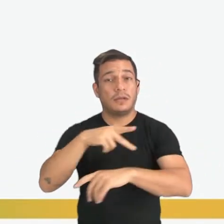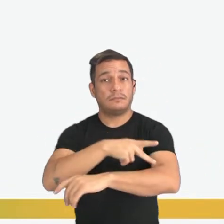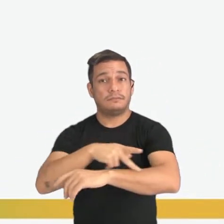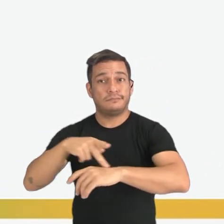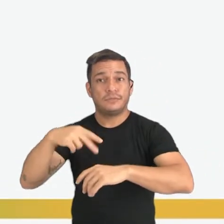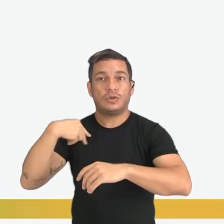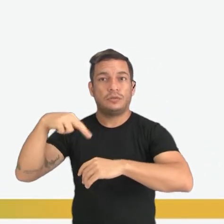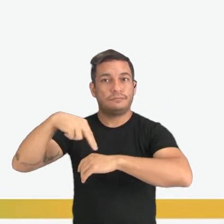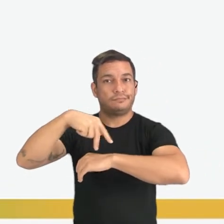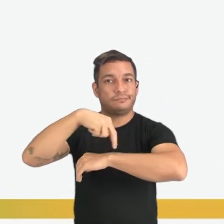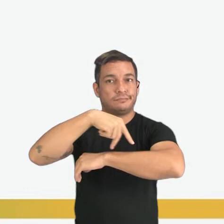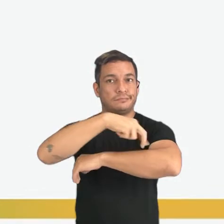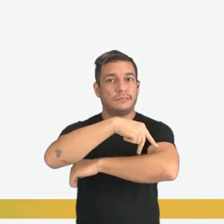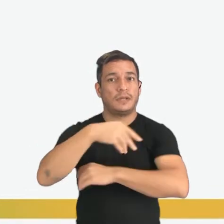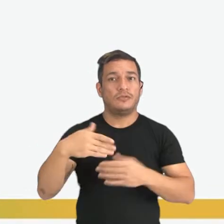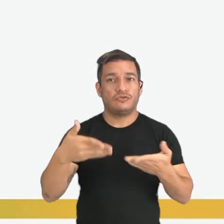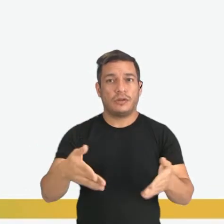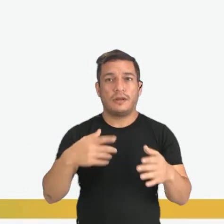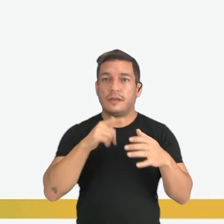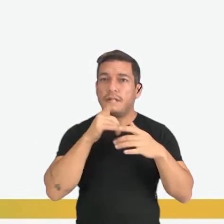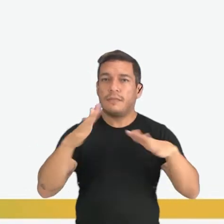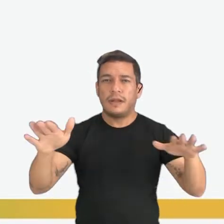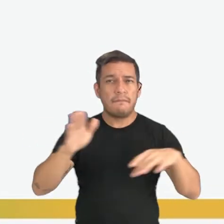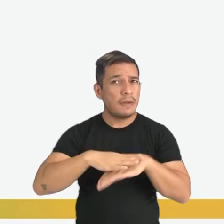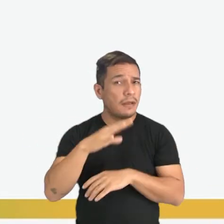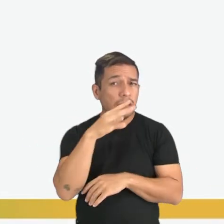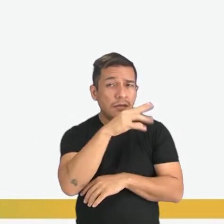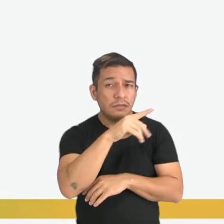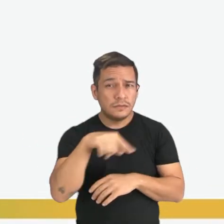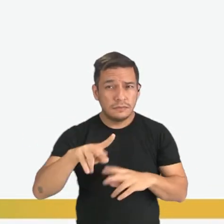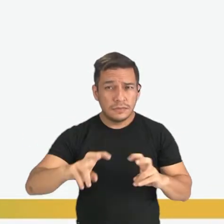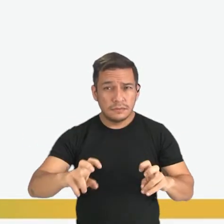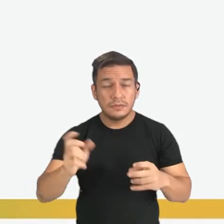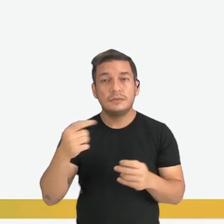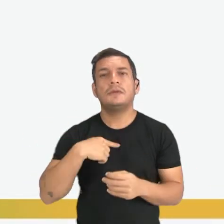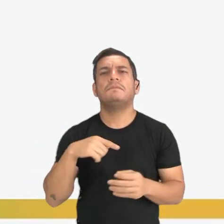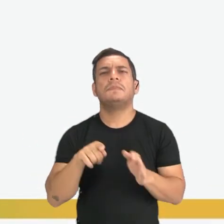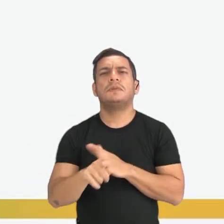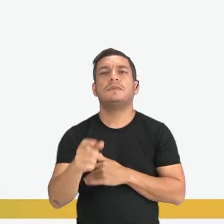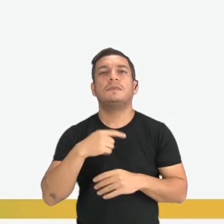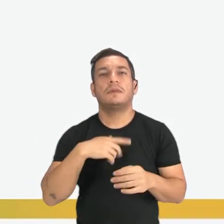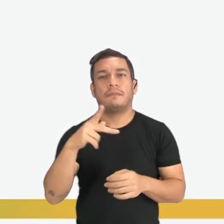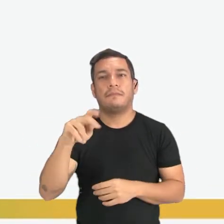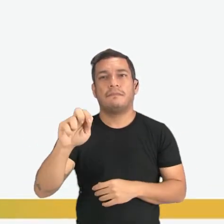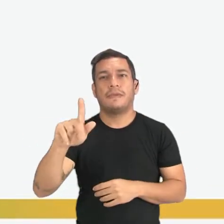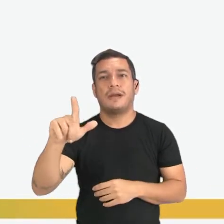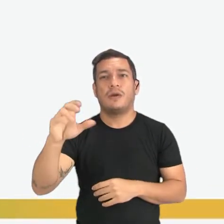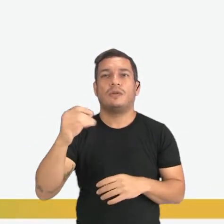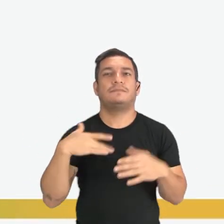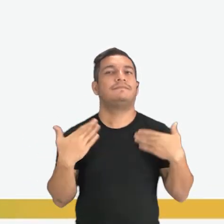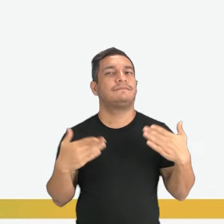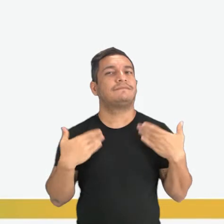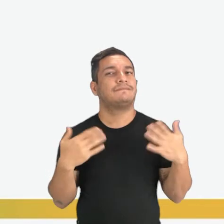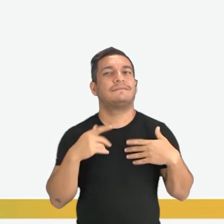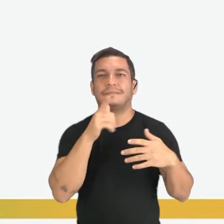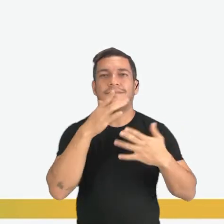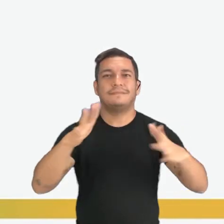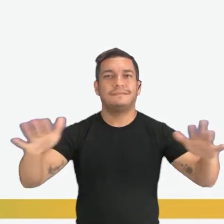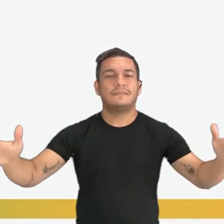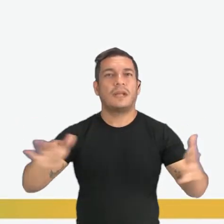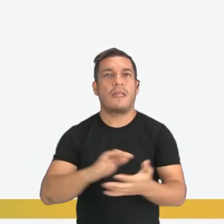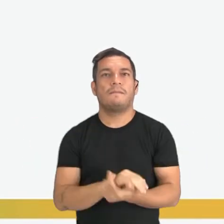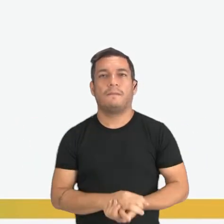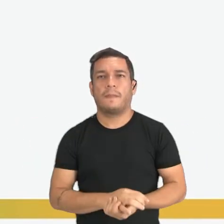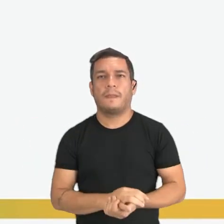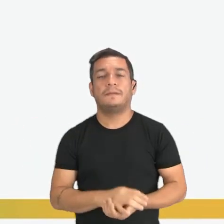chegar até a praia é ainda mais quente? Vamos perguntar para o Paulo, que está se divertindo na praia. A areia da praia